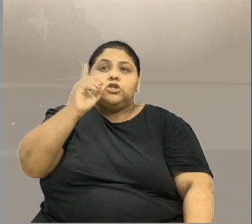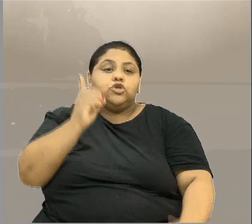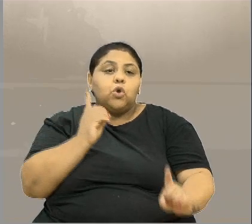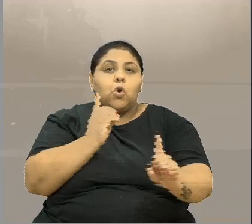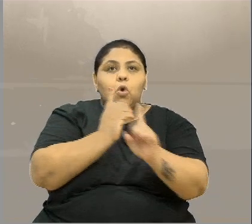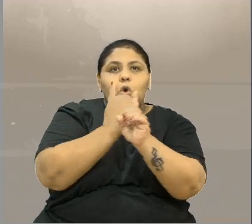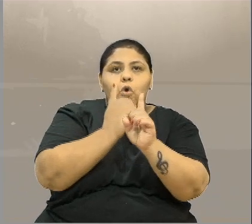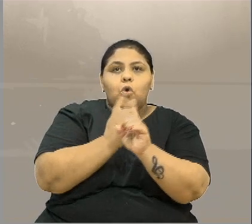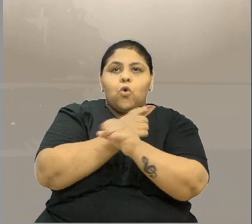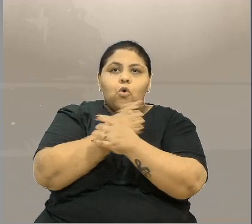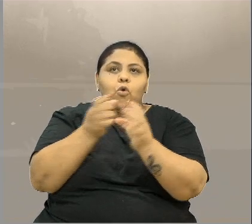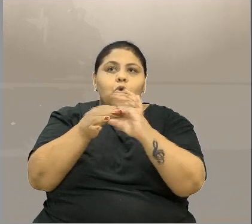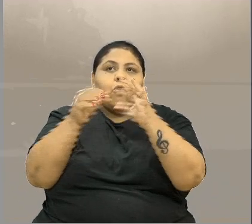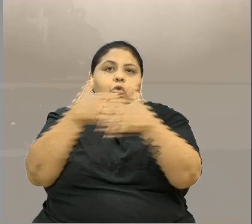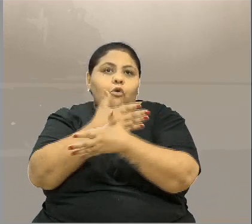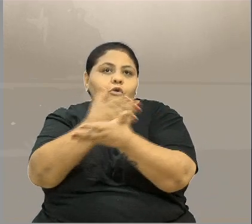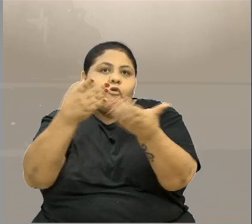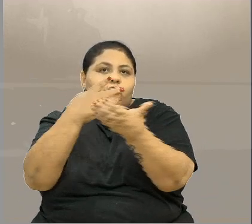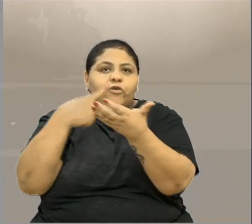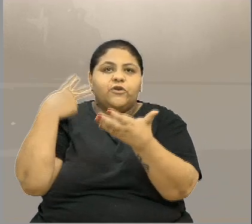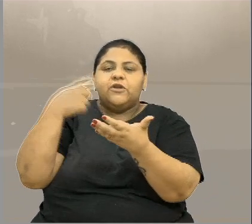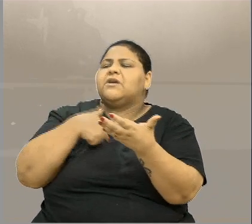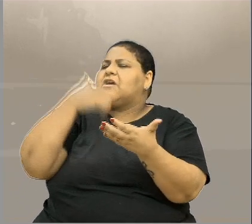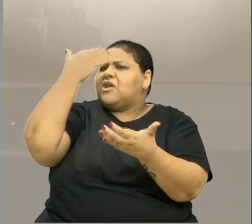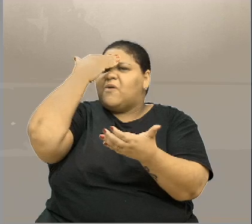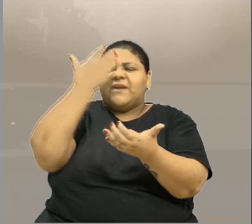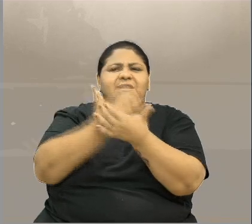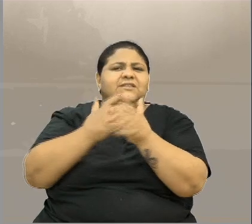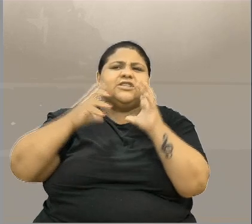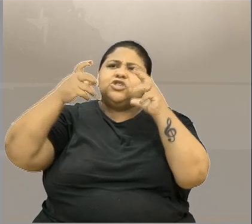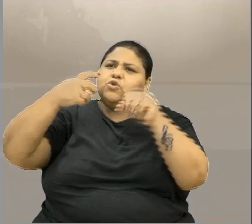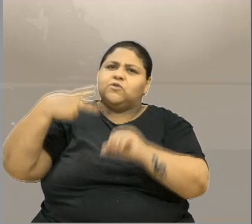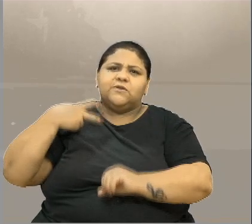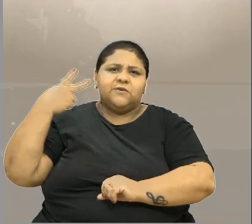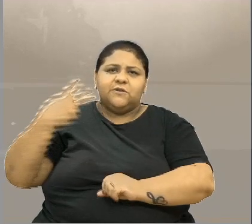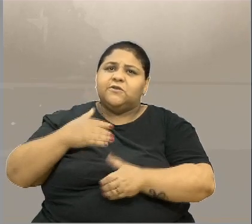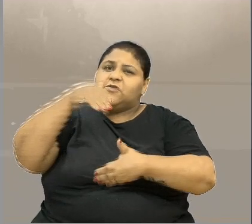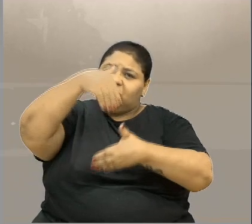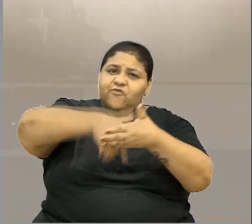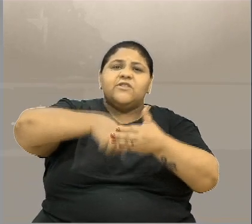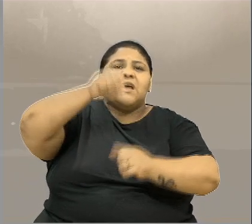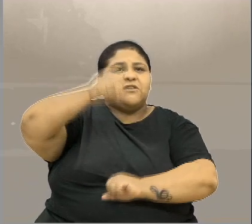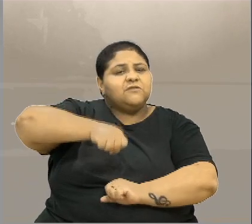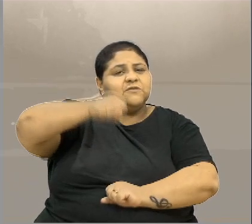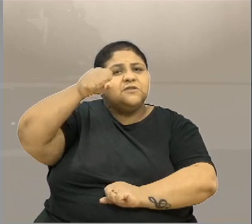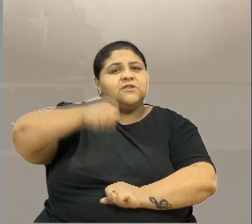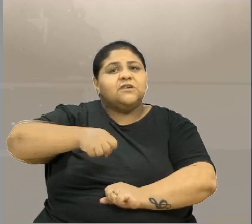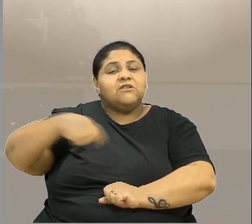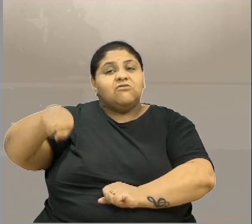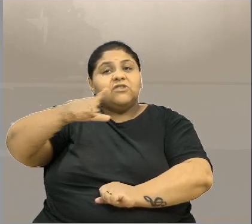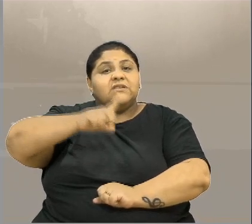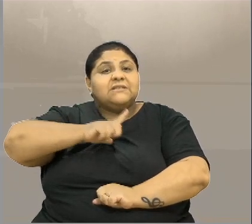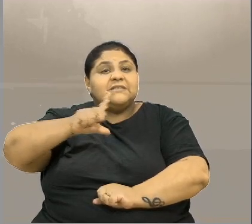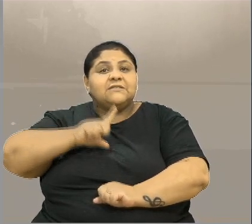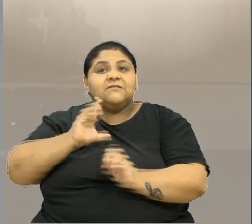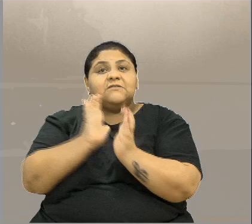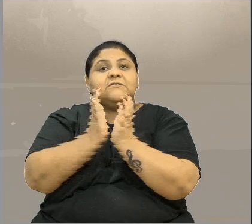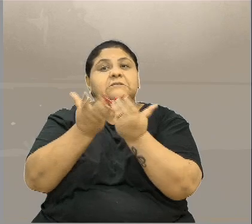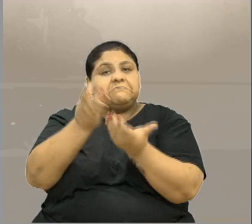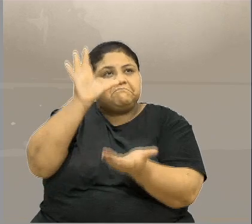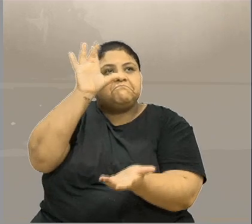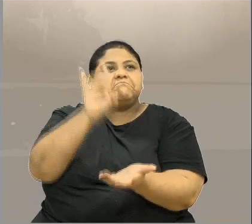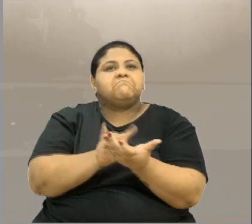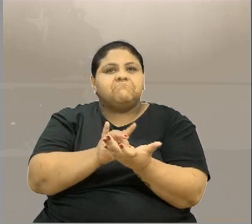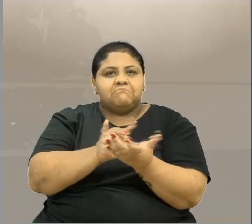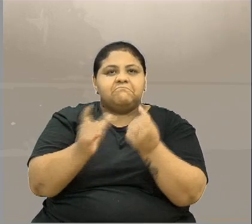a disposição dos colegas vereadores, e eu agradeço a todos que votaram favoráveis, né, para que a gente tenha esta comissão